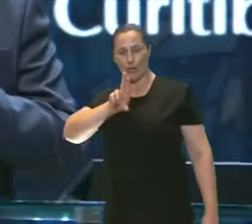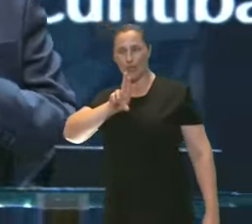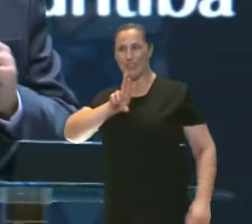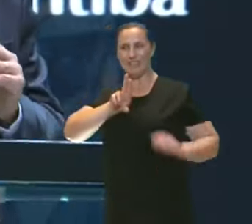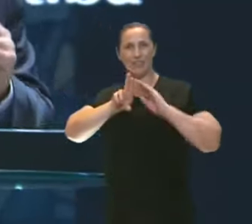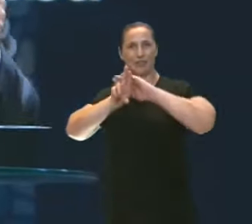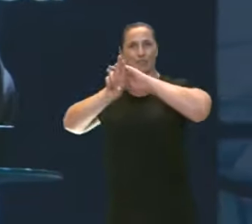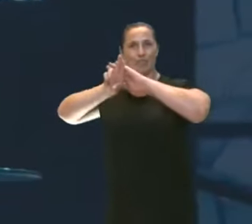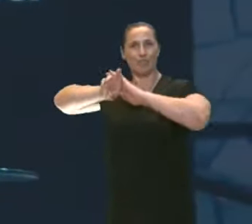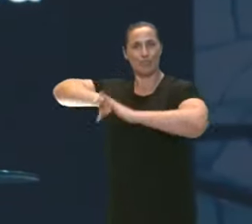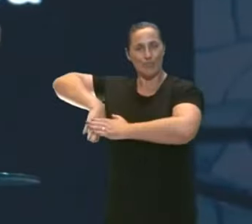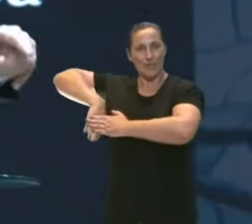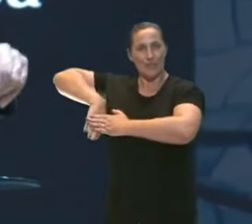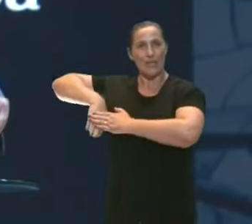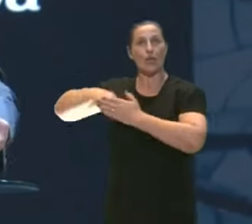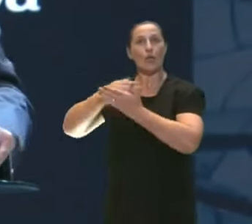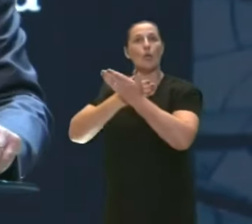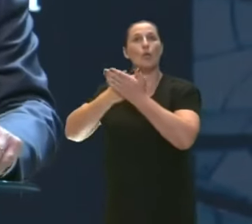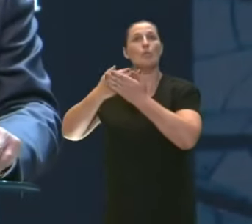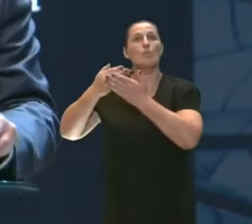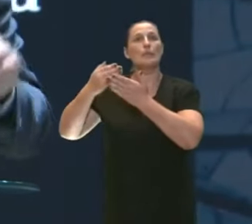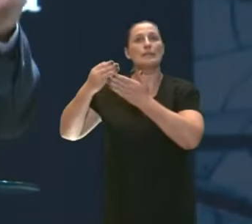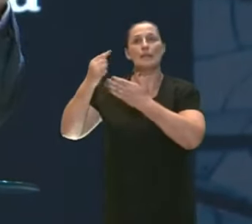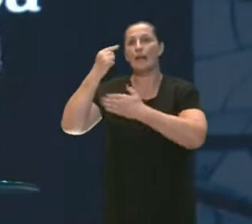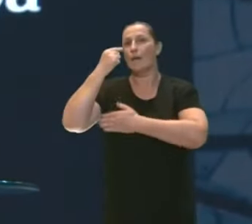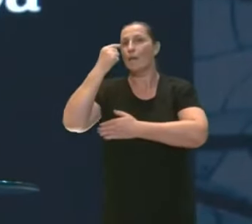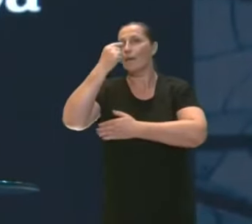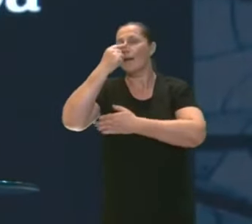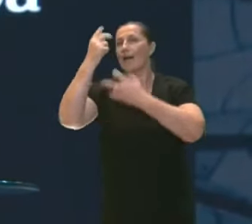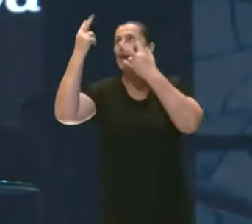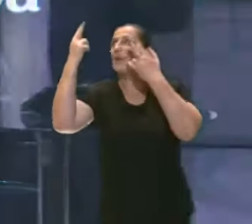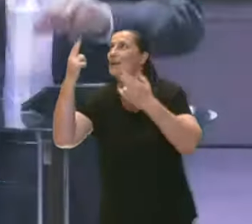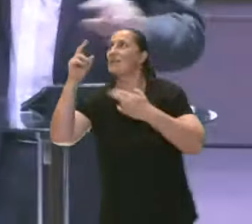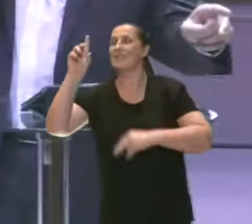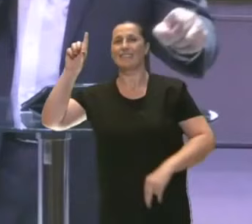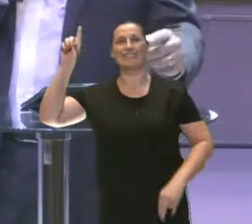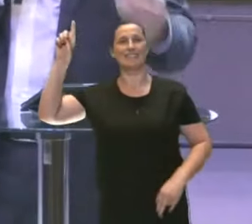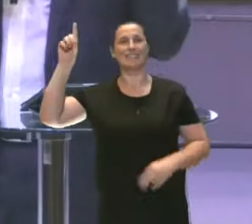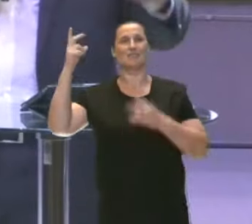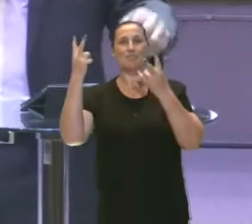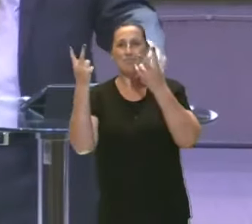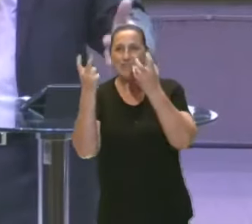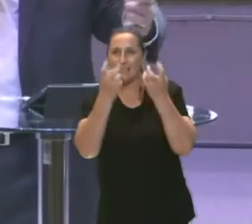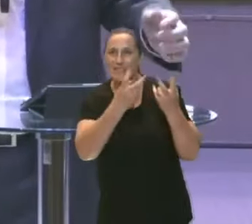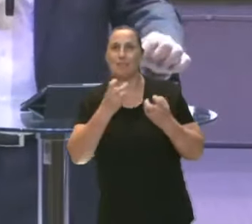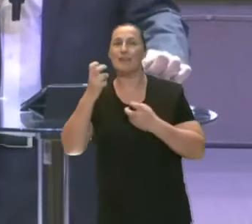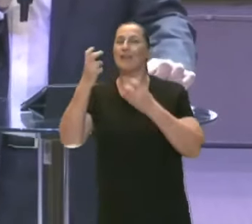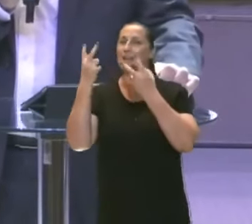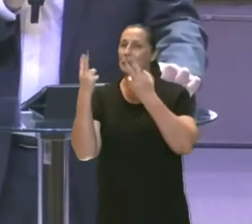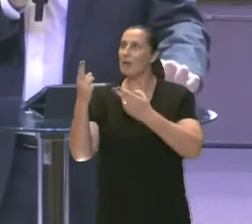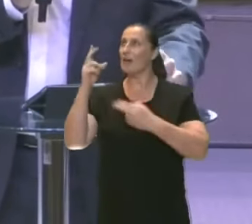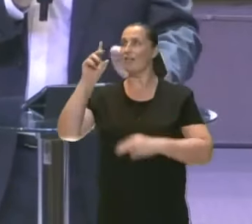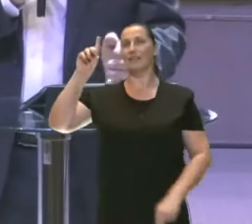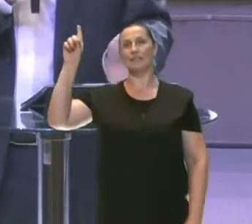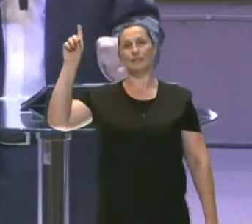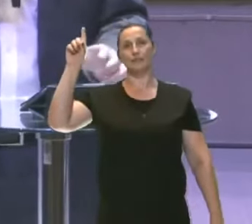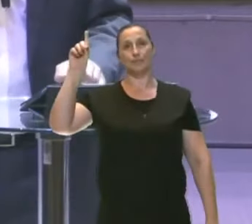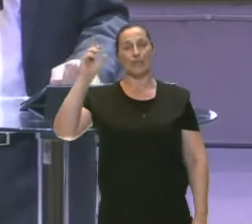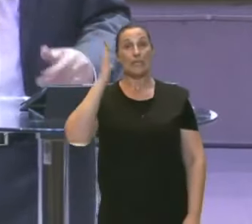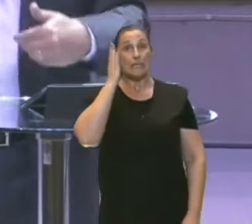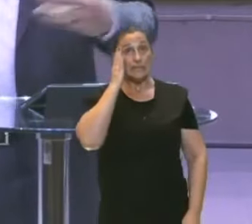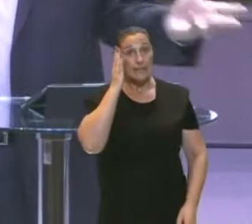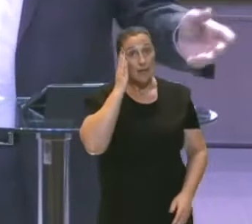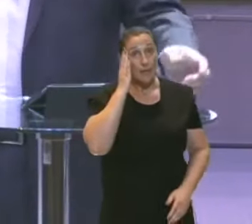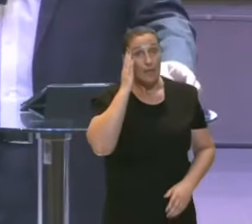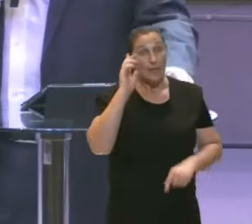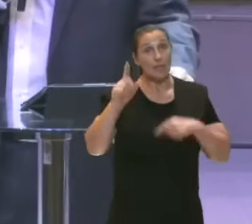os outros. Versículos 18 até o 21 diz assim: depois os próprios irmãos vieram e se curvaram diante de José e